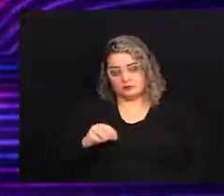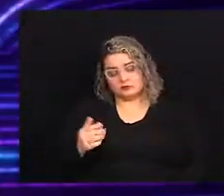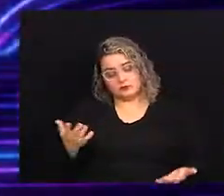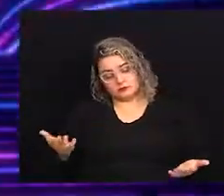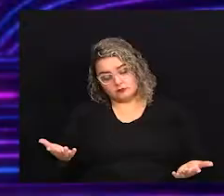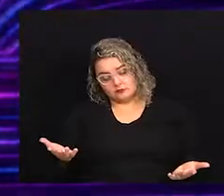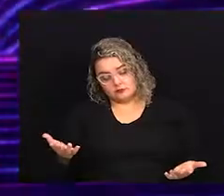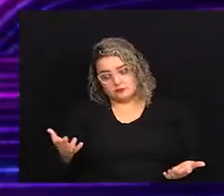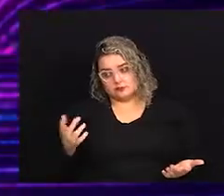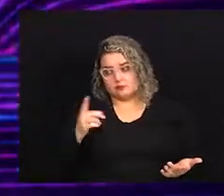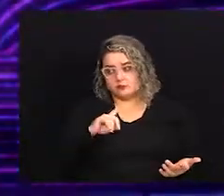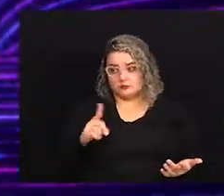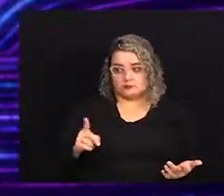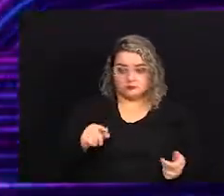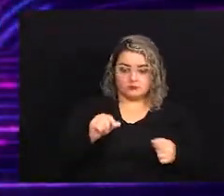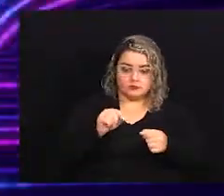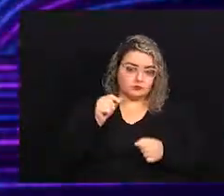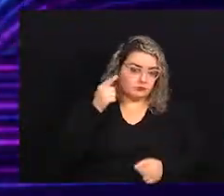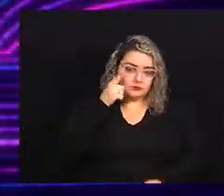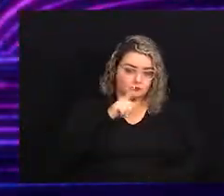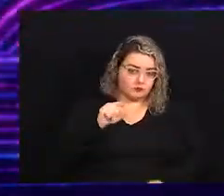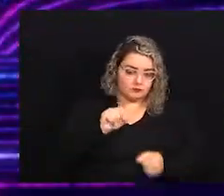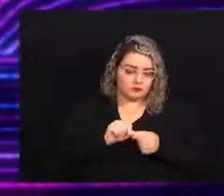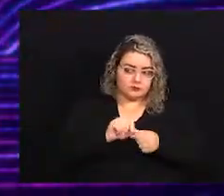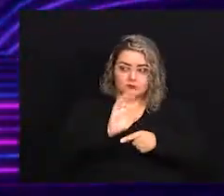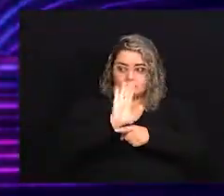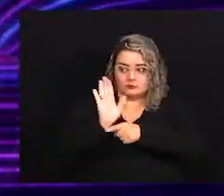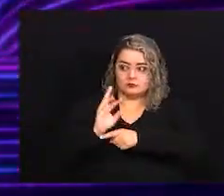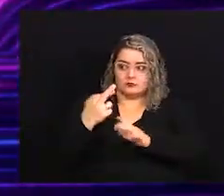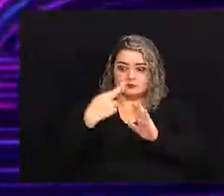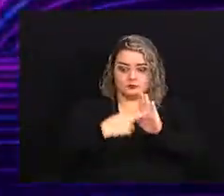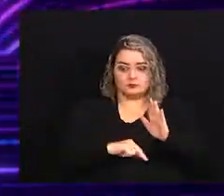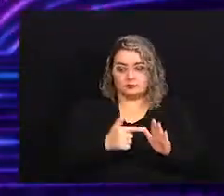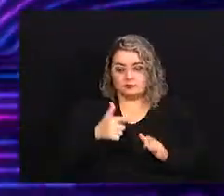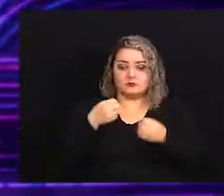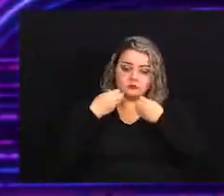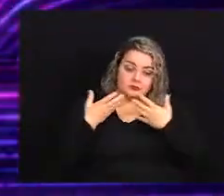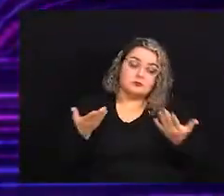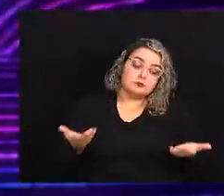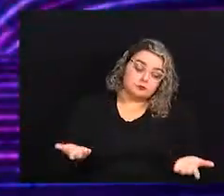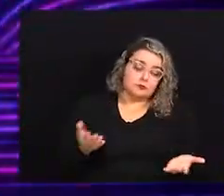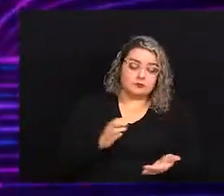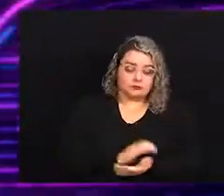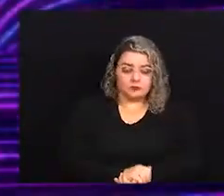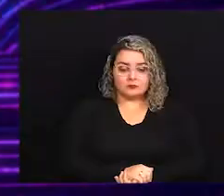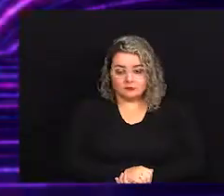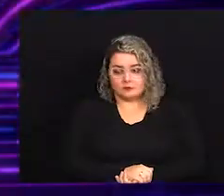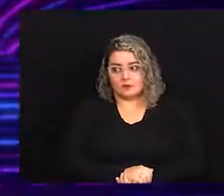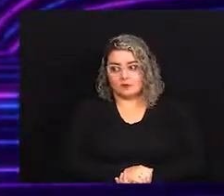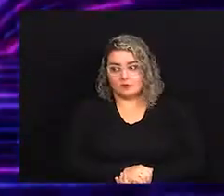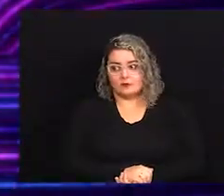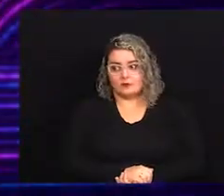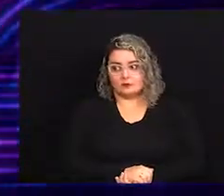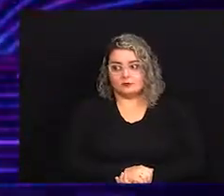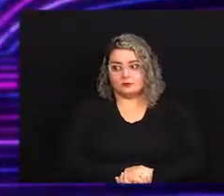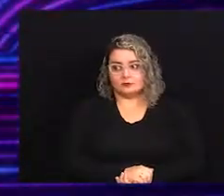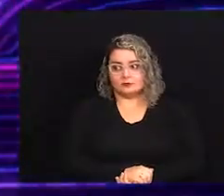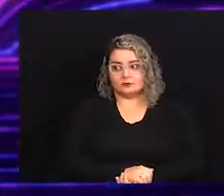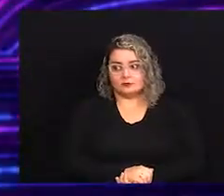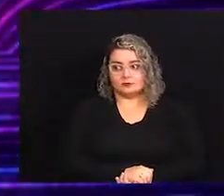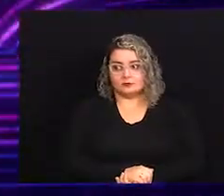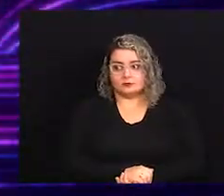Embora não se consiga fazer um filme bom sem um roteiro bom. Mas mesmo assim, ele